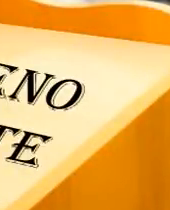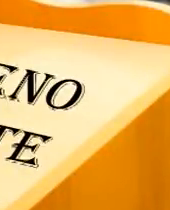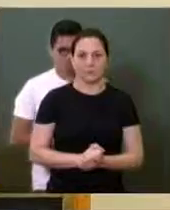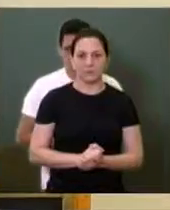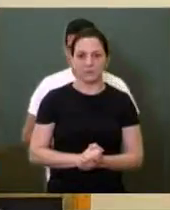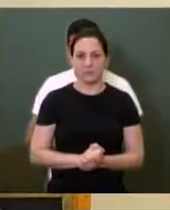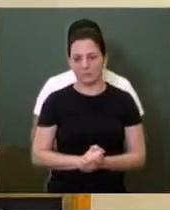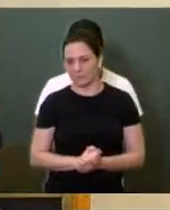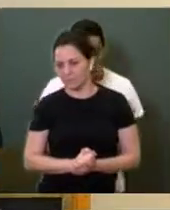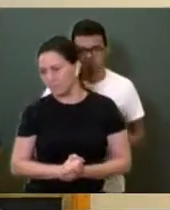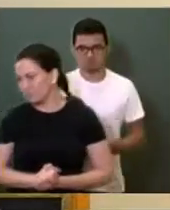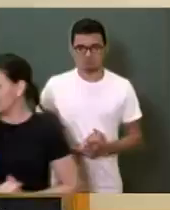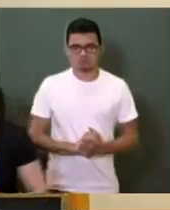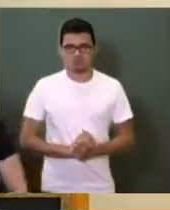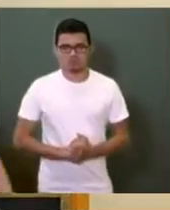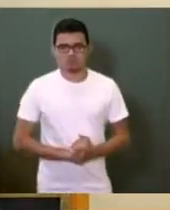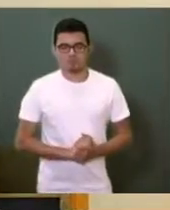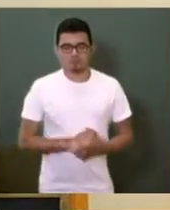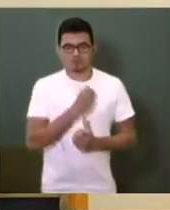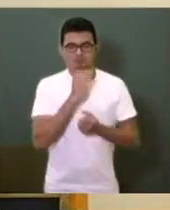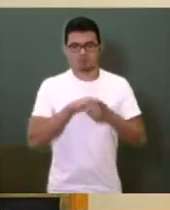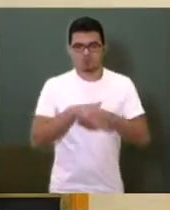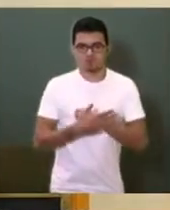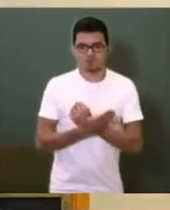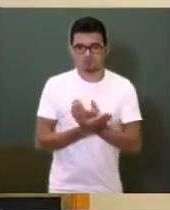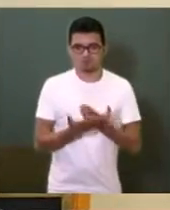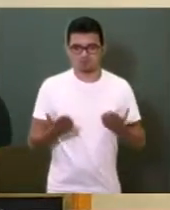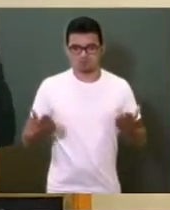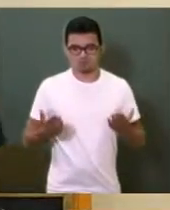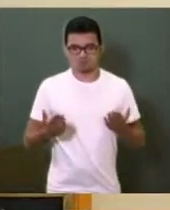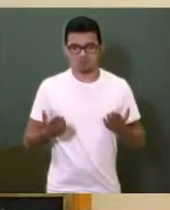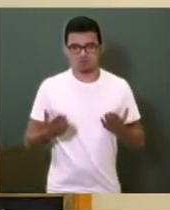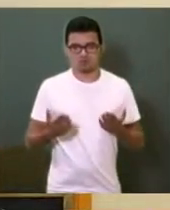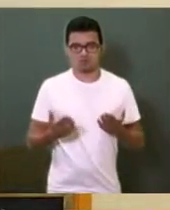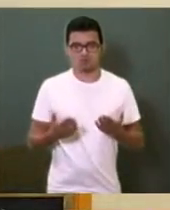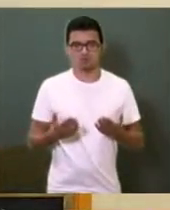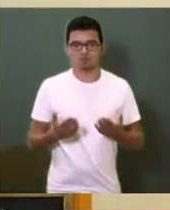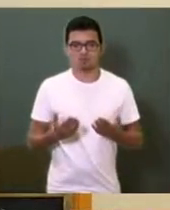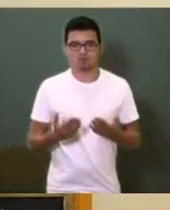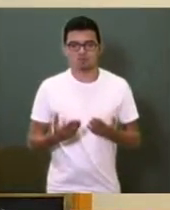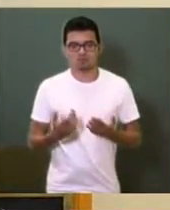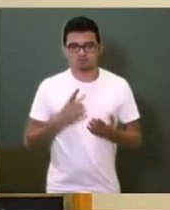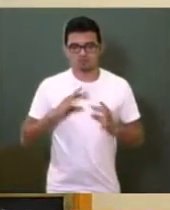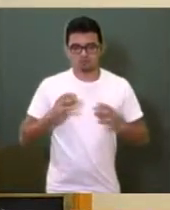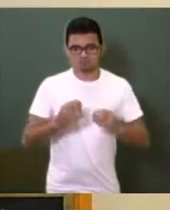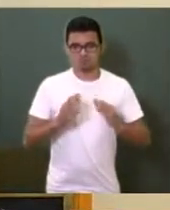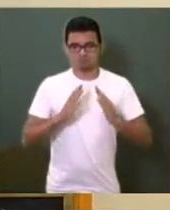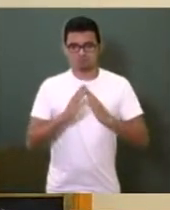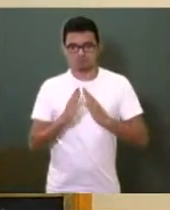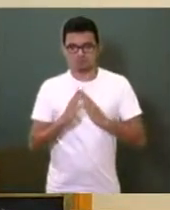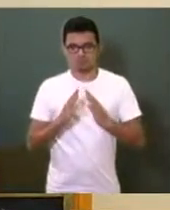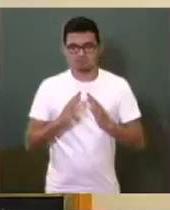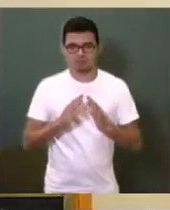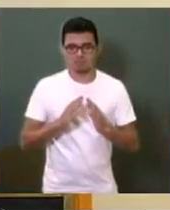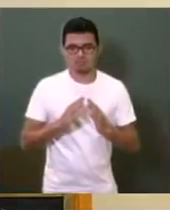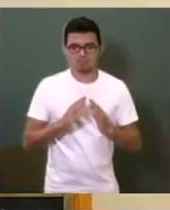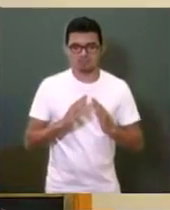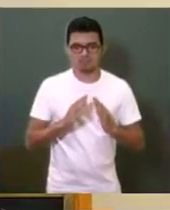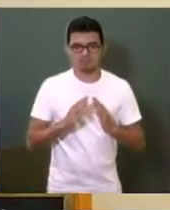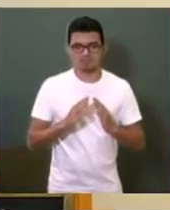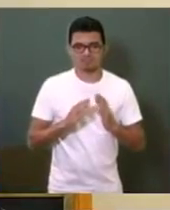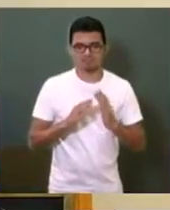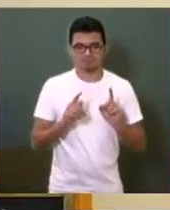boa noite boa noite a todos aqueles dá pra até aqueles que lhes assiste aqueles que ouvem